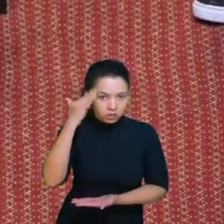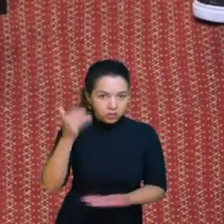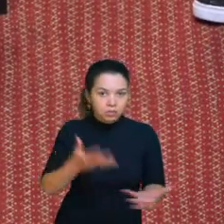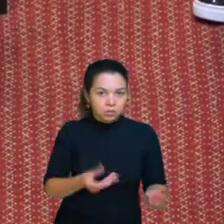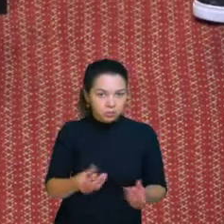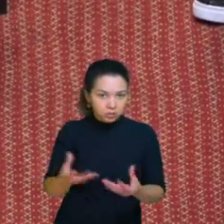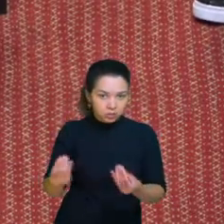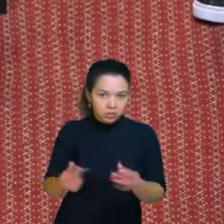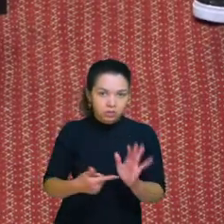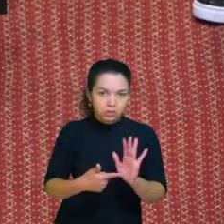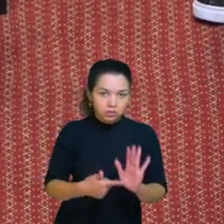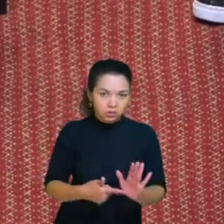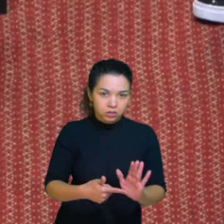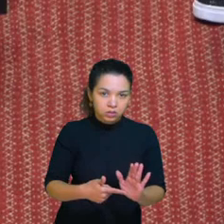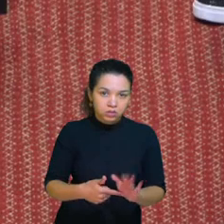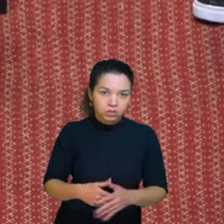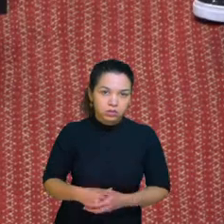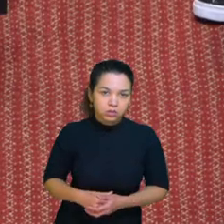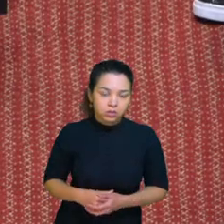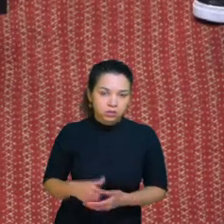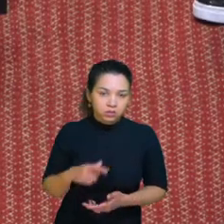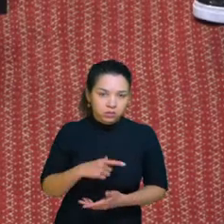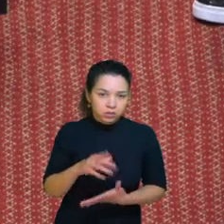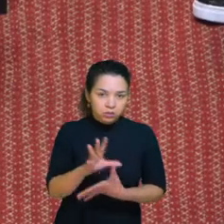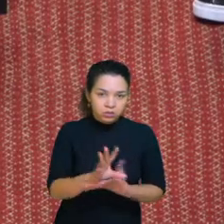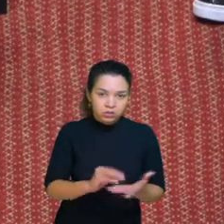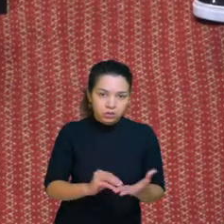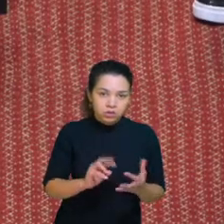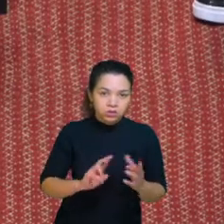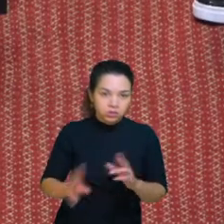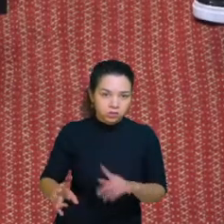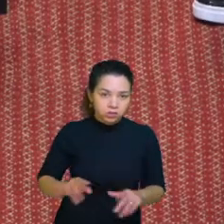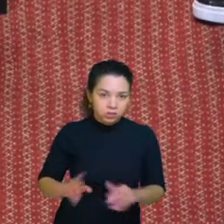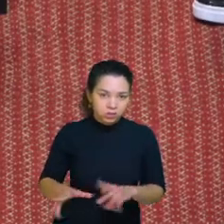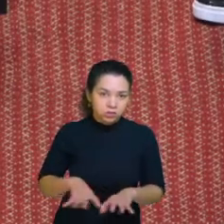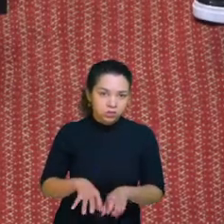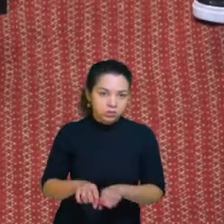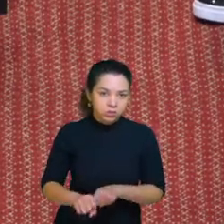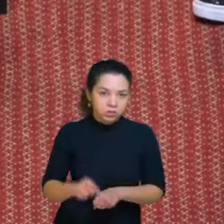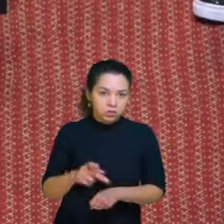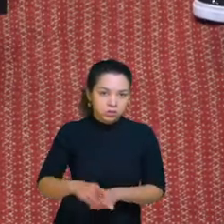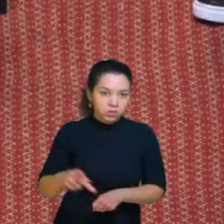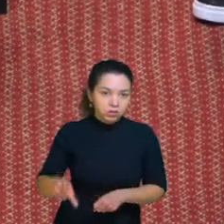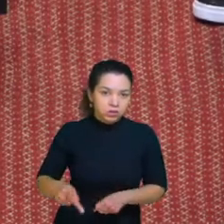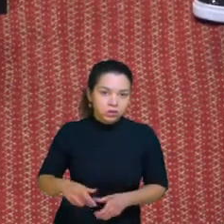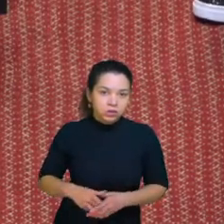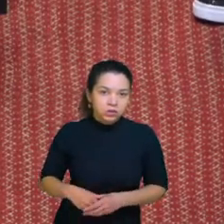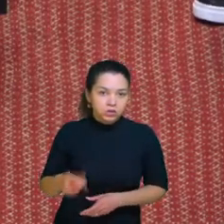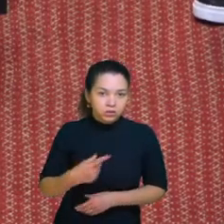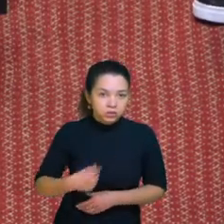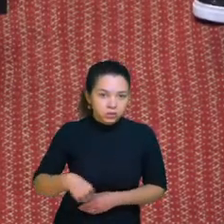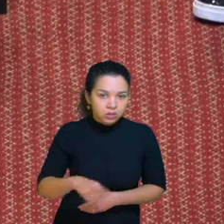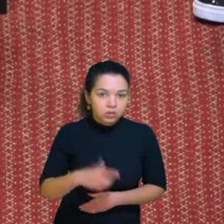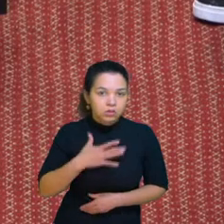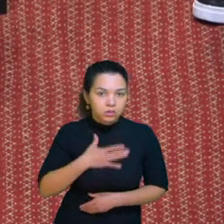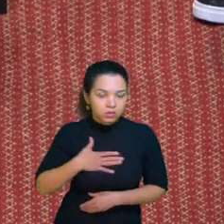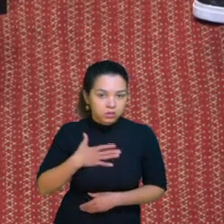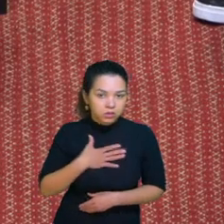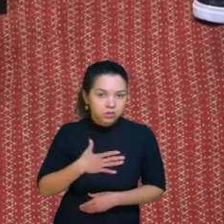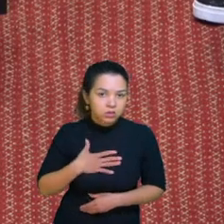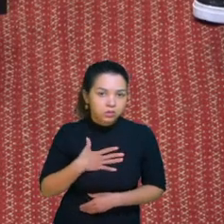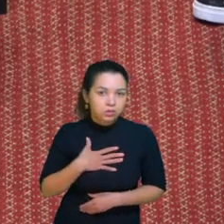que apresentaram trazem modelos diferenciados de formação de professores nós gostamos de inovação na